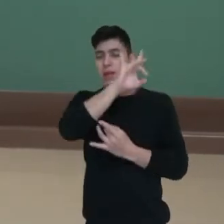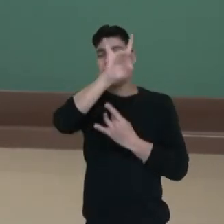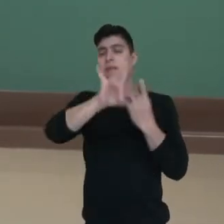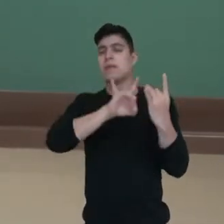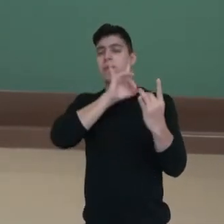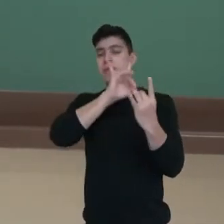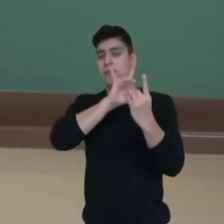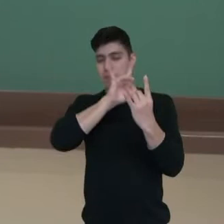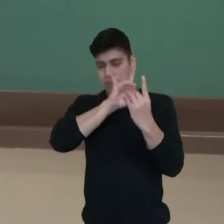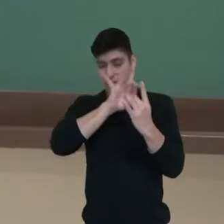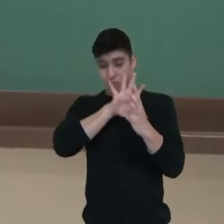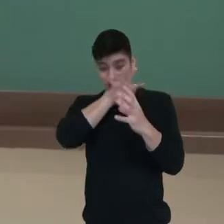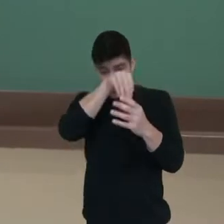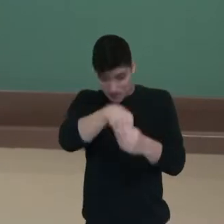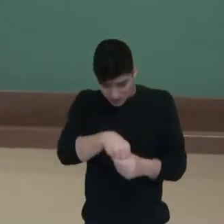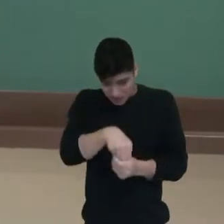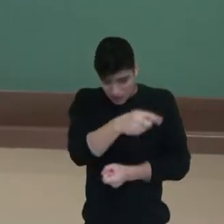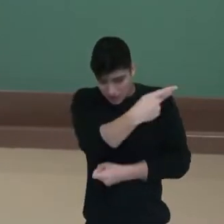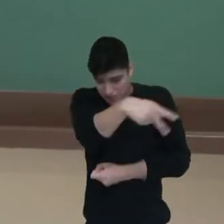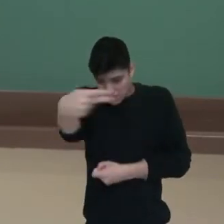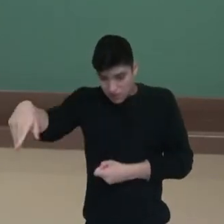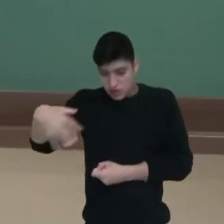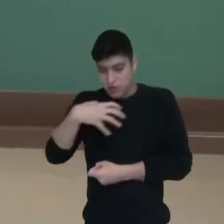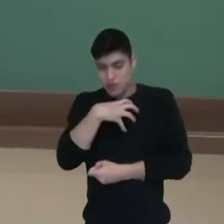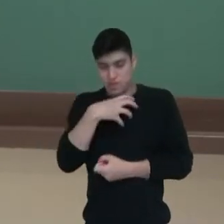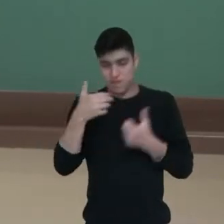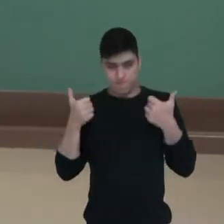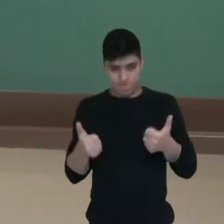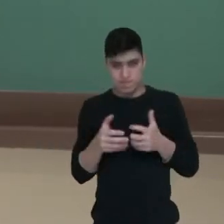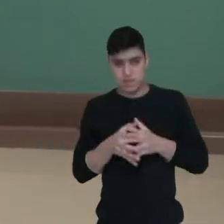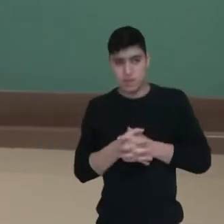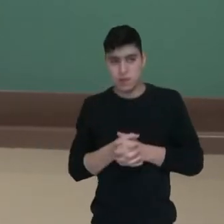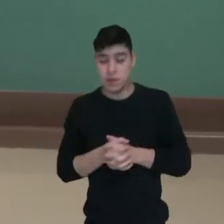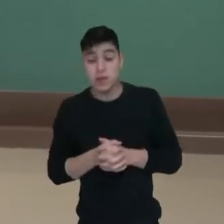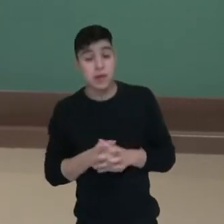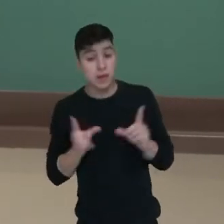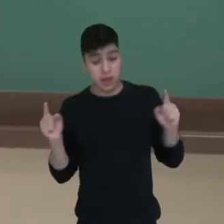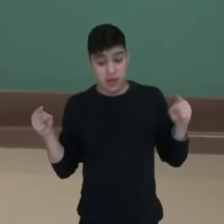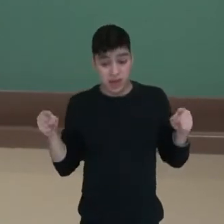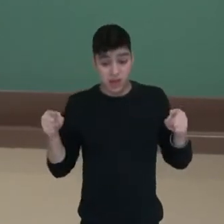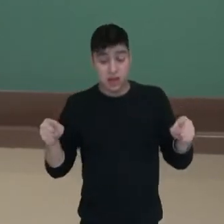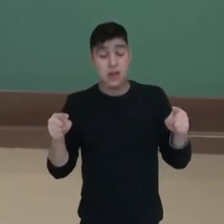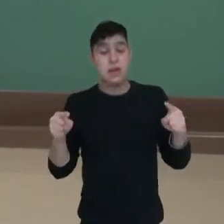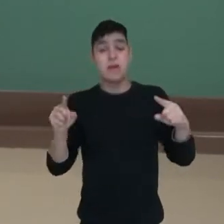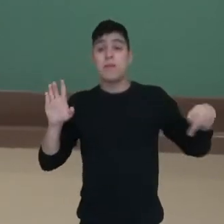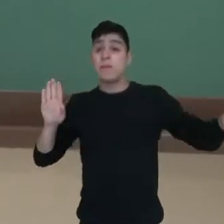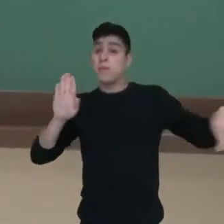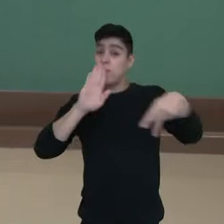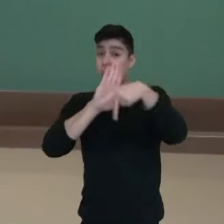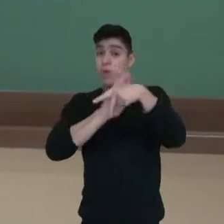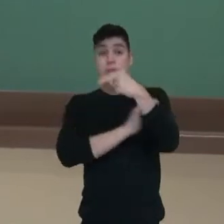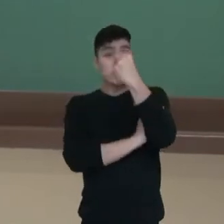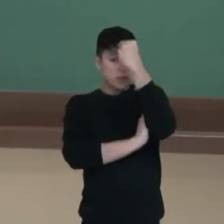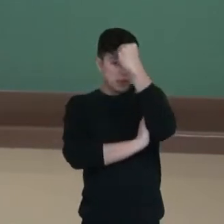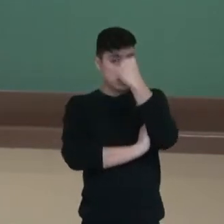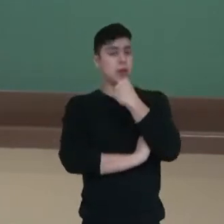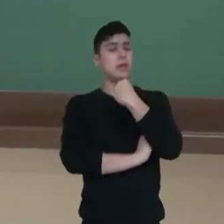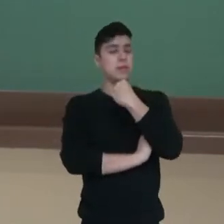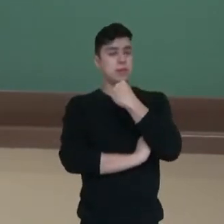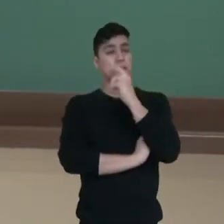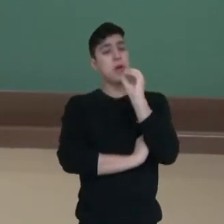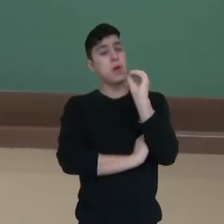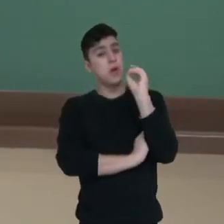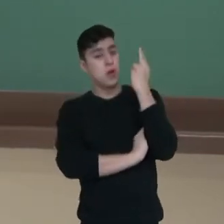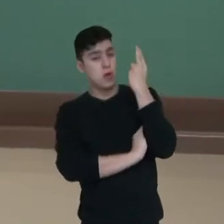especificidades que tem ali no futebol de 5. Então, ele é exclusivo para deficientes cegos